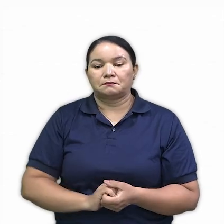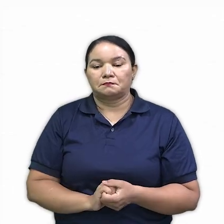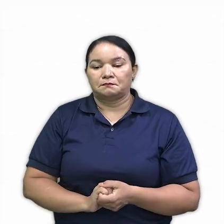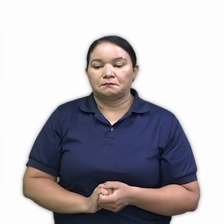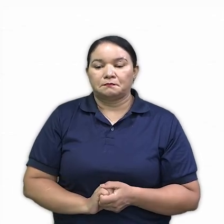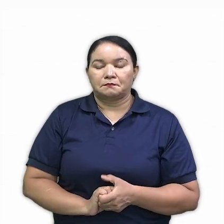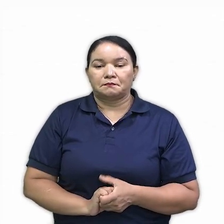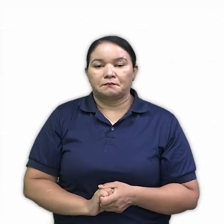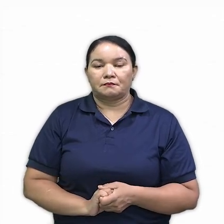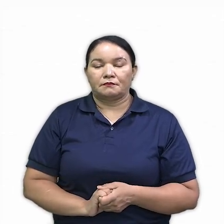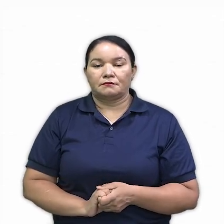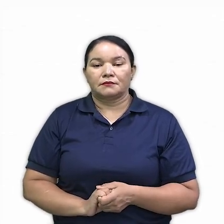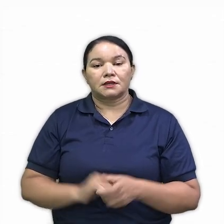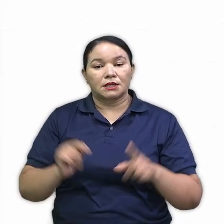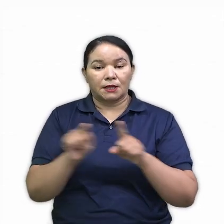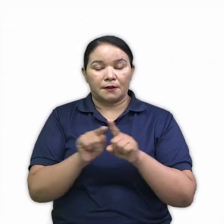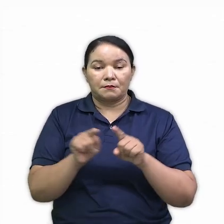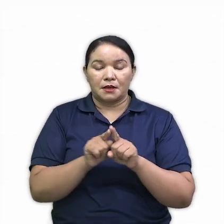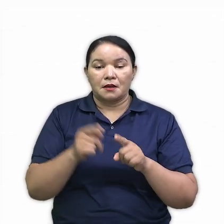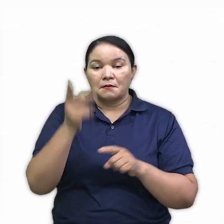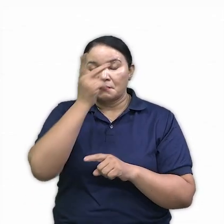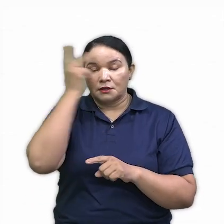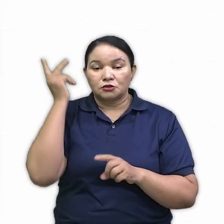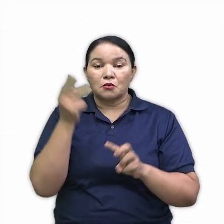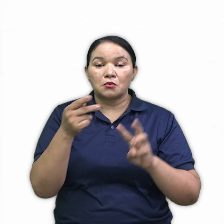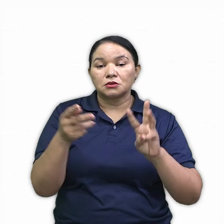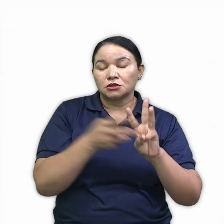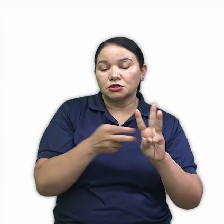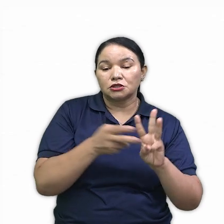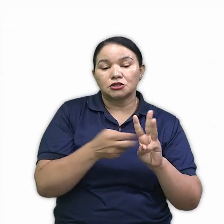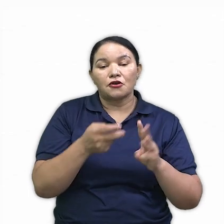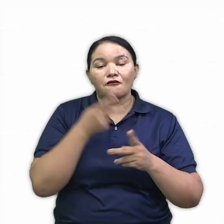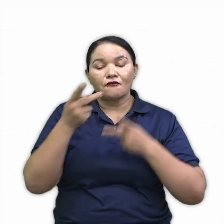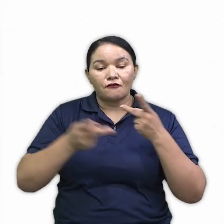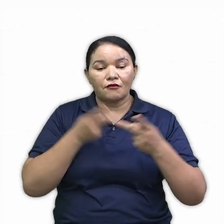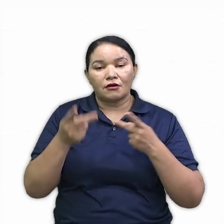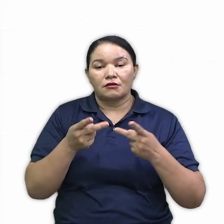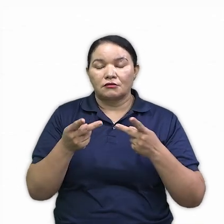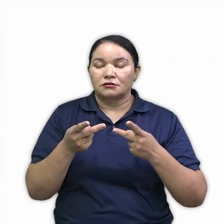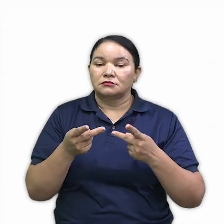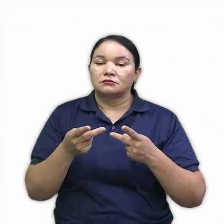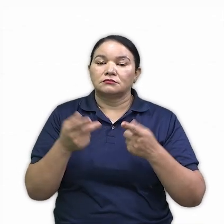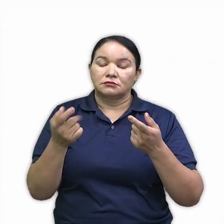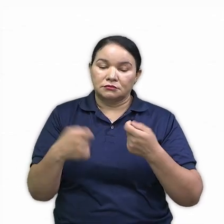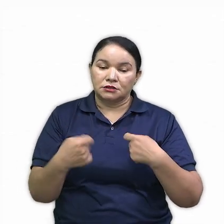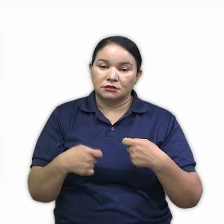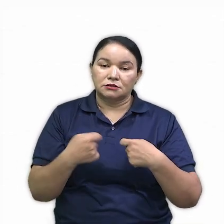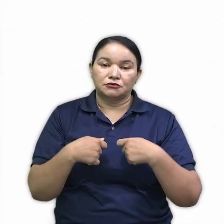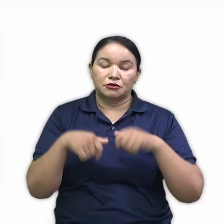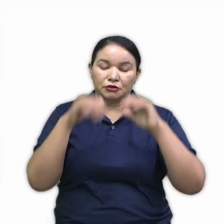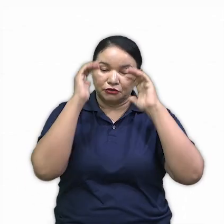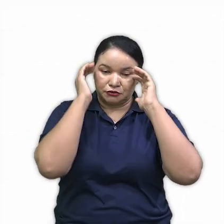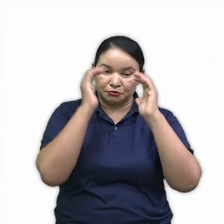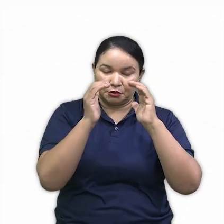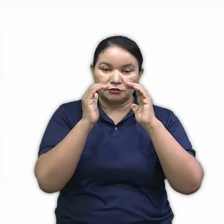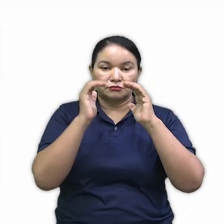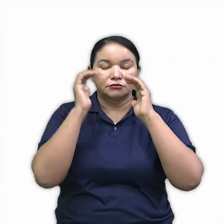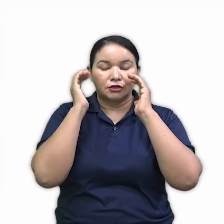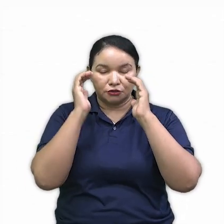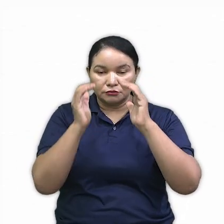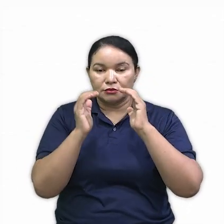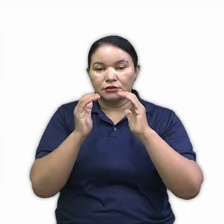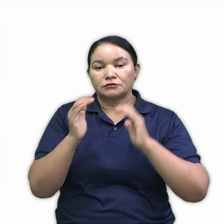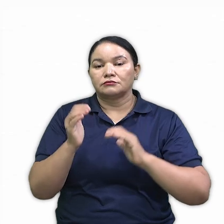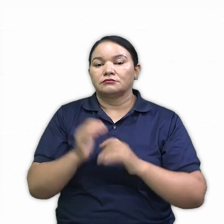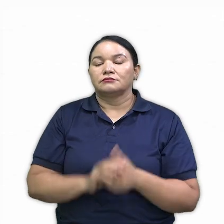é isso. Assim como fala dos índios, né, indígenas, né? Então não é isso. Ele tem uma origem